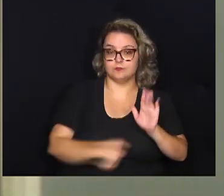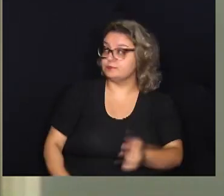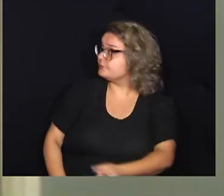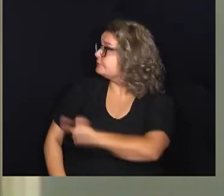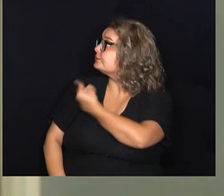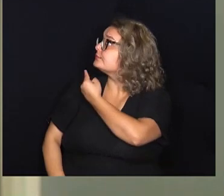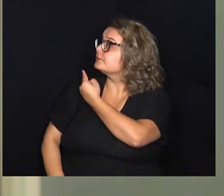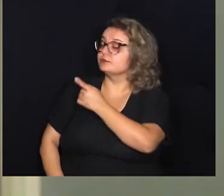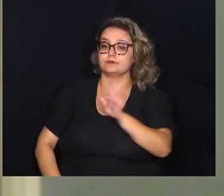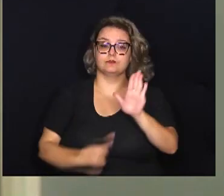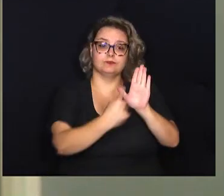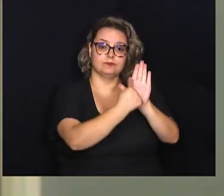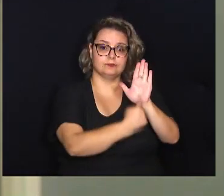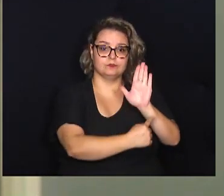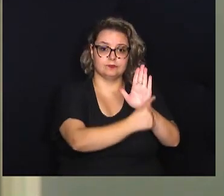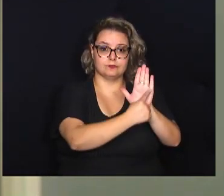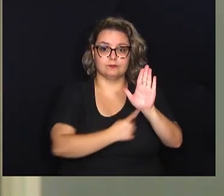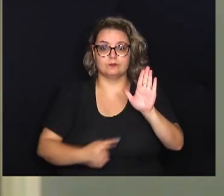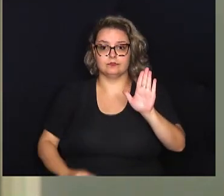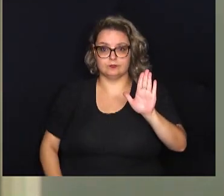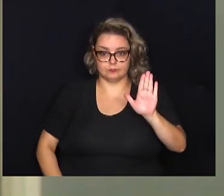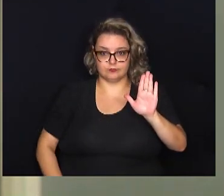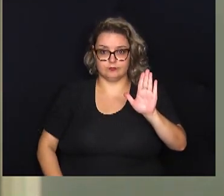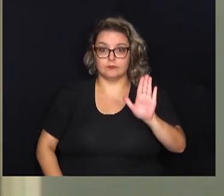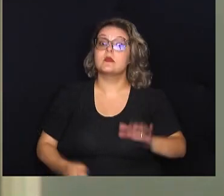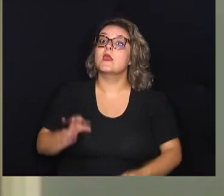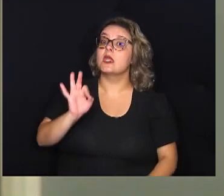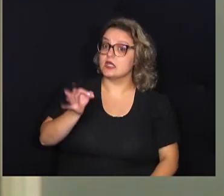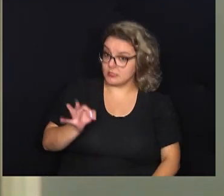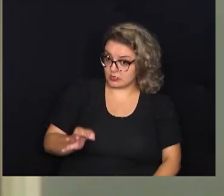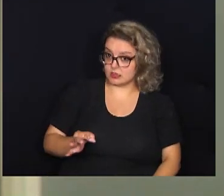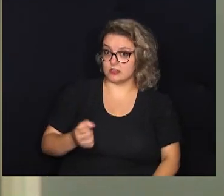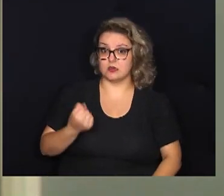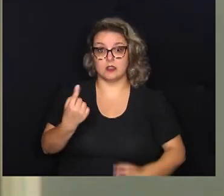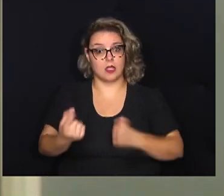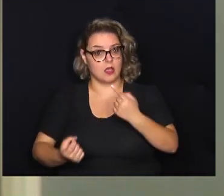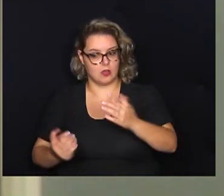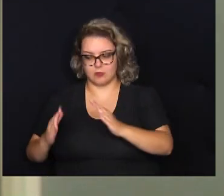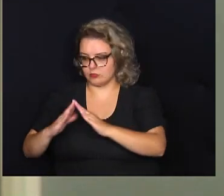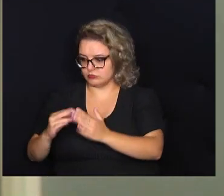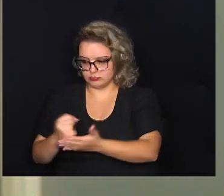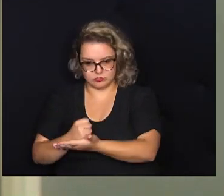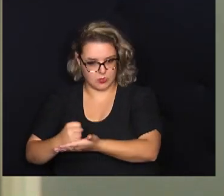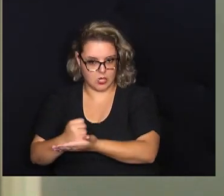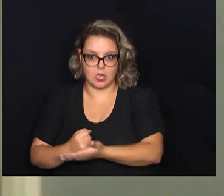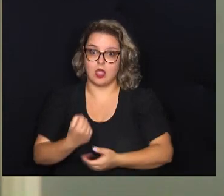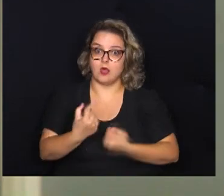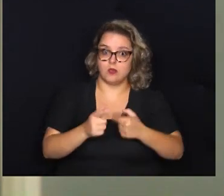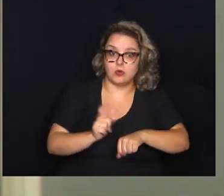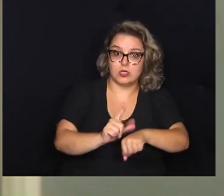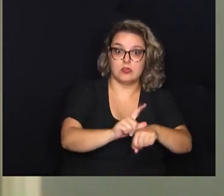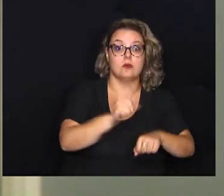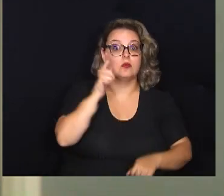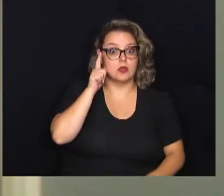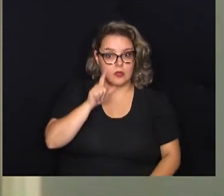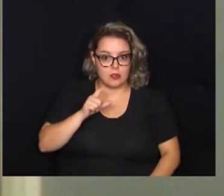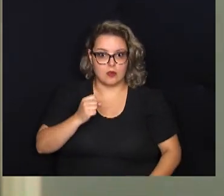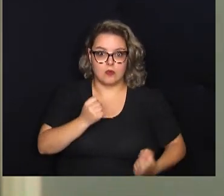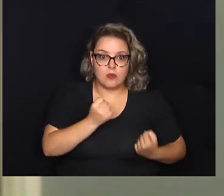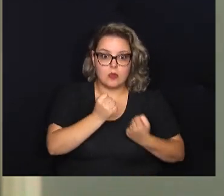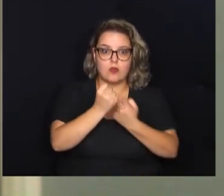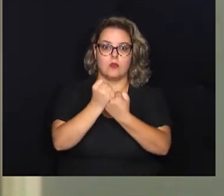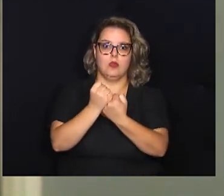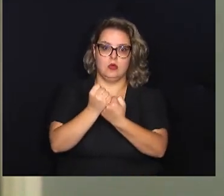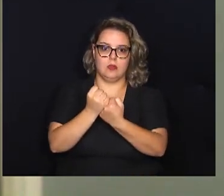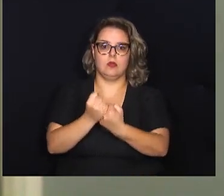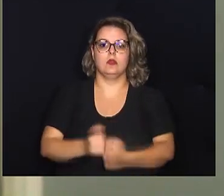essa marca de X na sua mão. Que com certeza alguém da farmácia, algum comerciante vai conseguir te dar um apoio